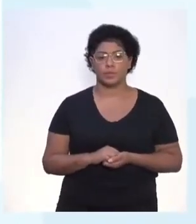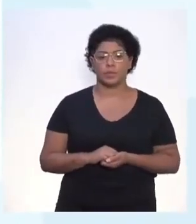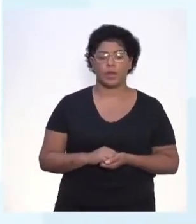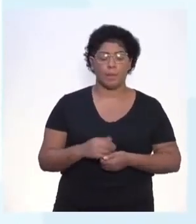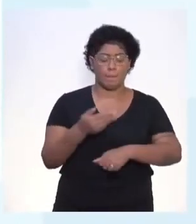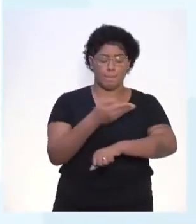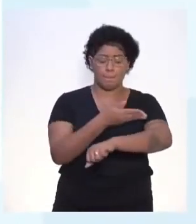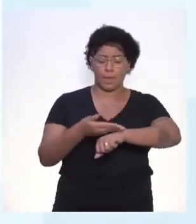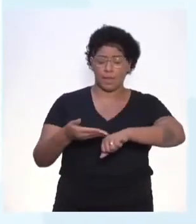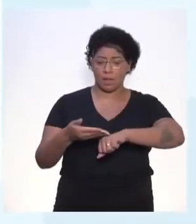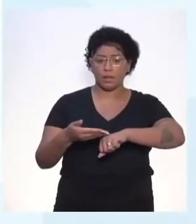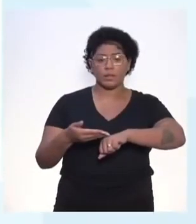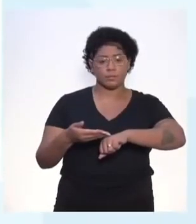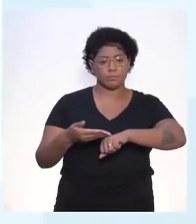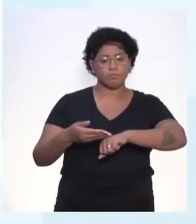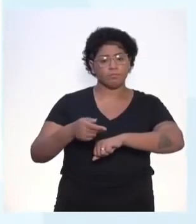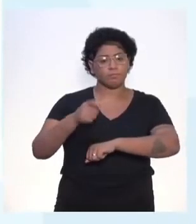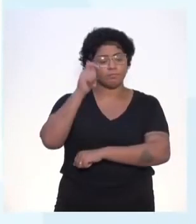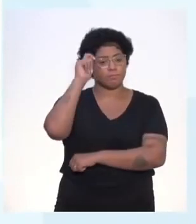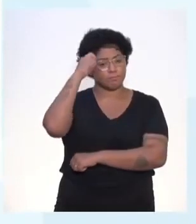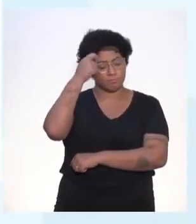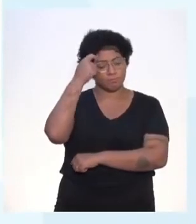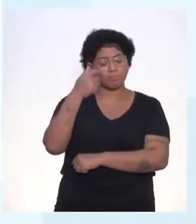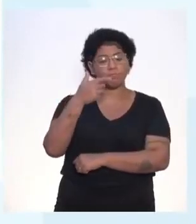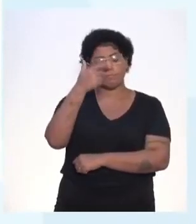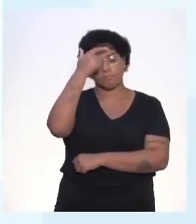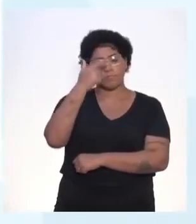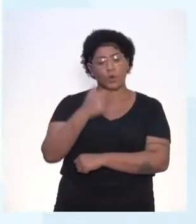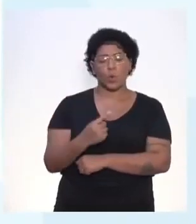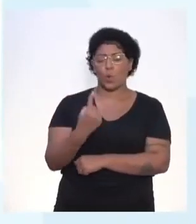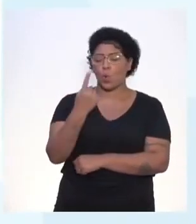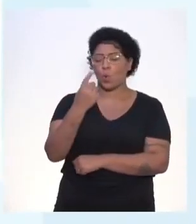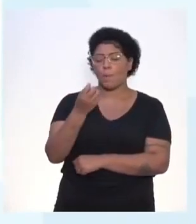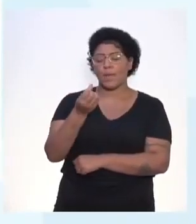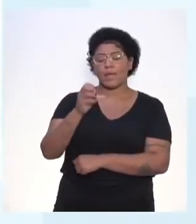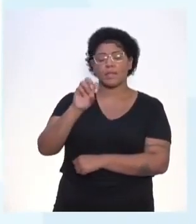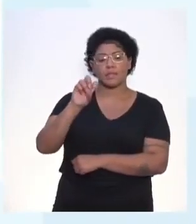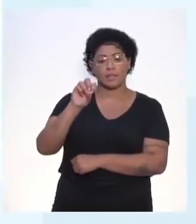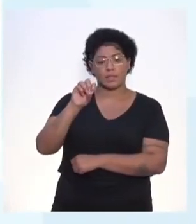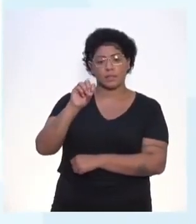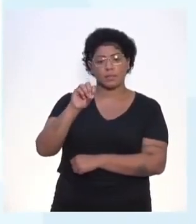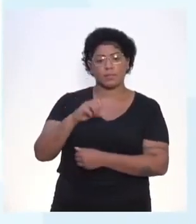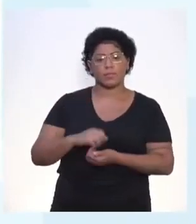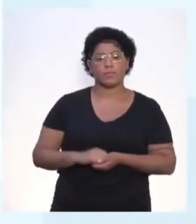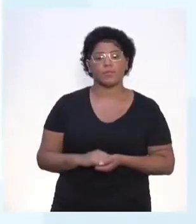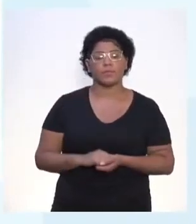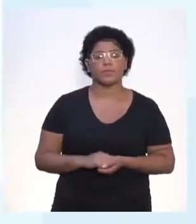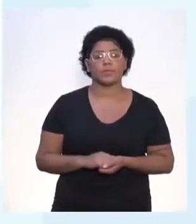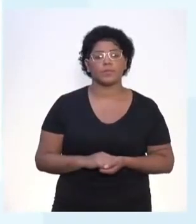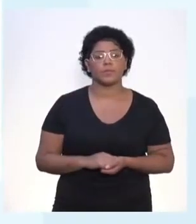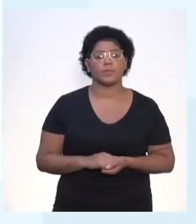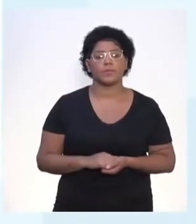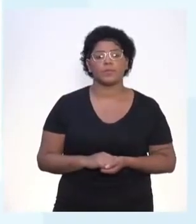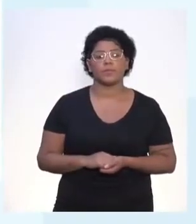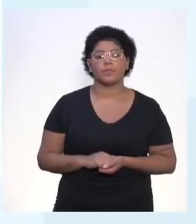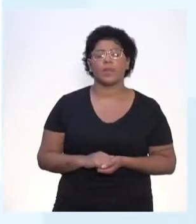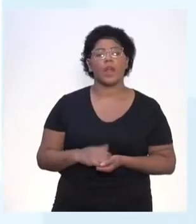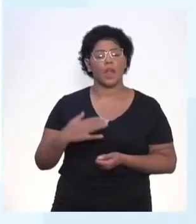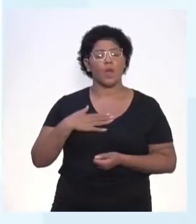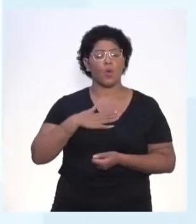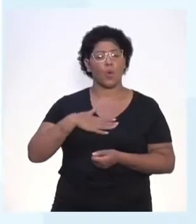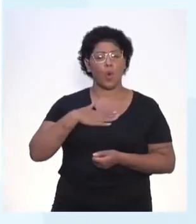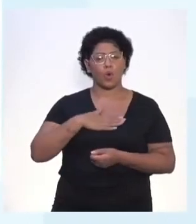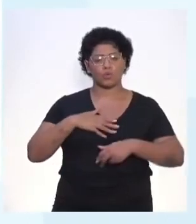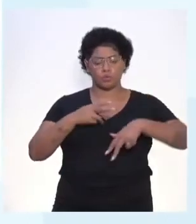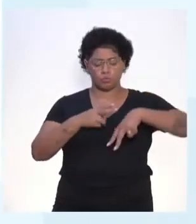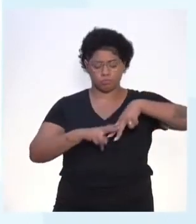Pele negra e olhos escuros. Tenho 1,60 de altura. Sou aderente ao jeans básico. Camiseta